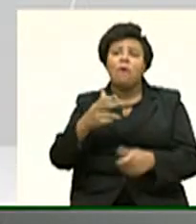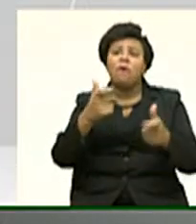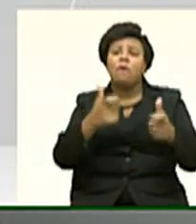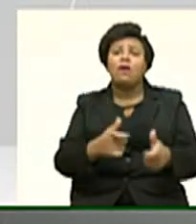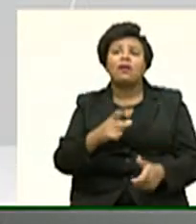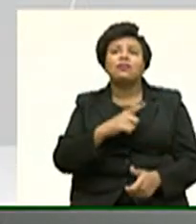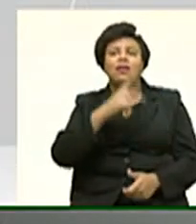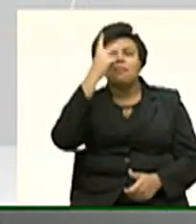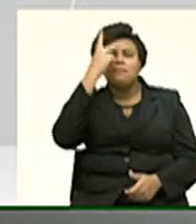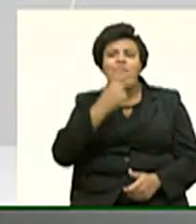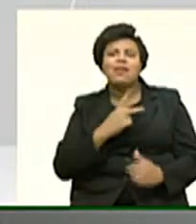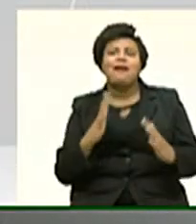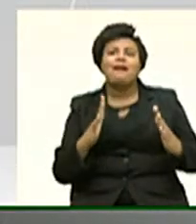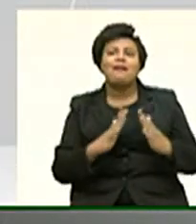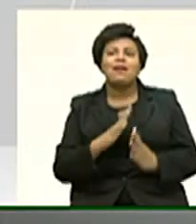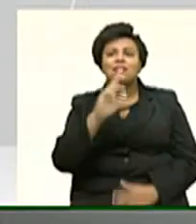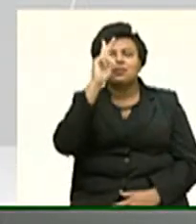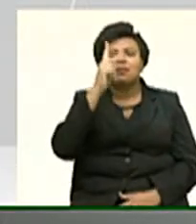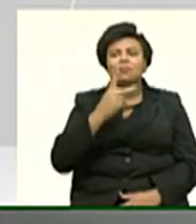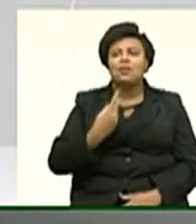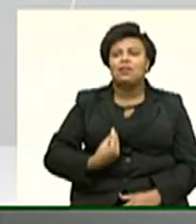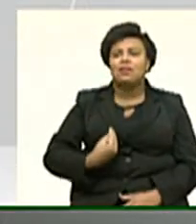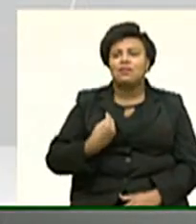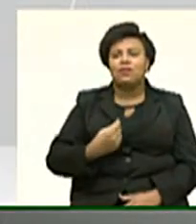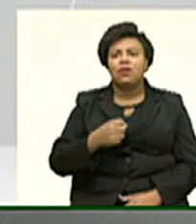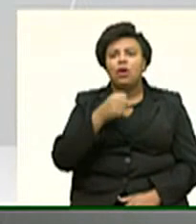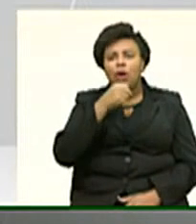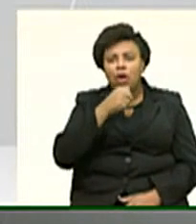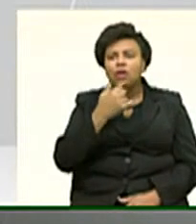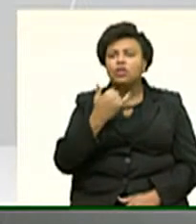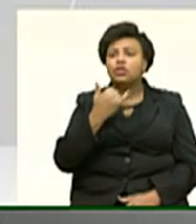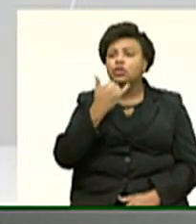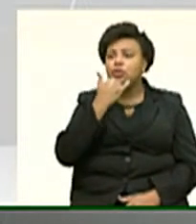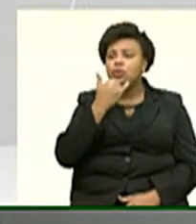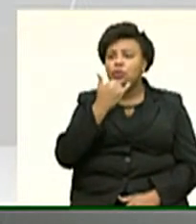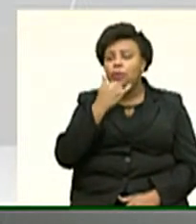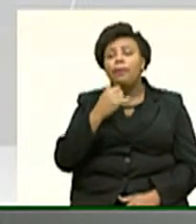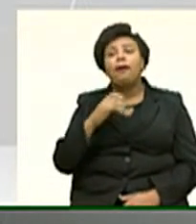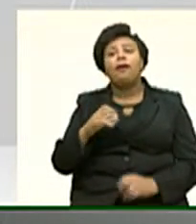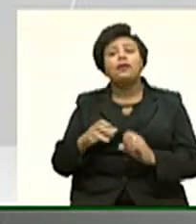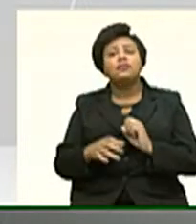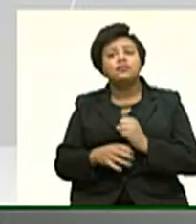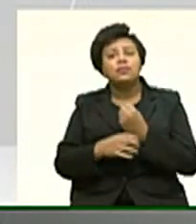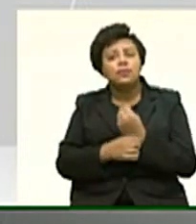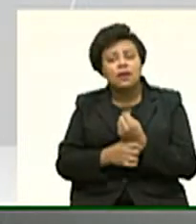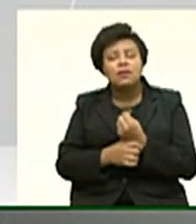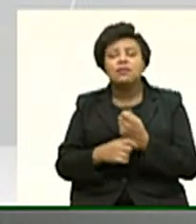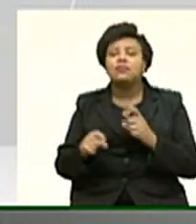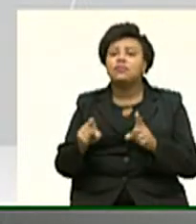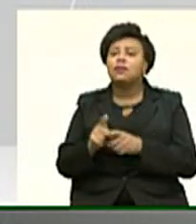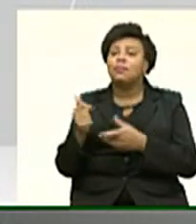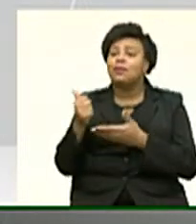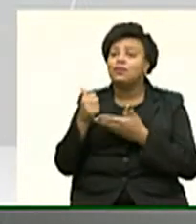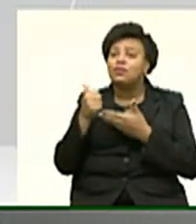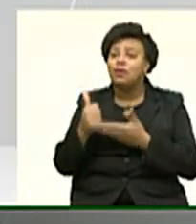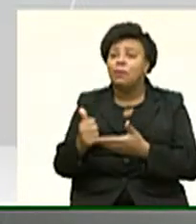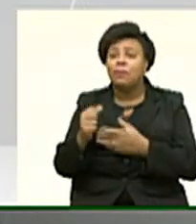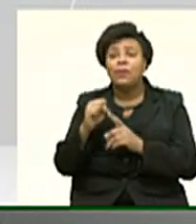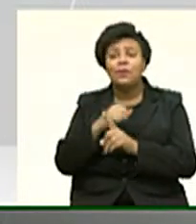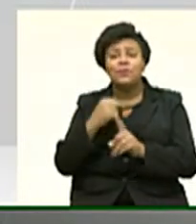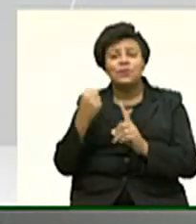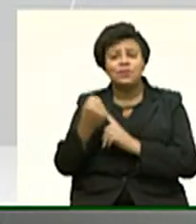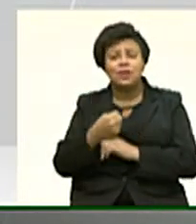A medida de políticas, desculpem, de segurança, de habitação e de assistência social,